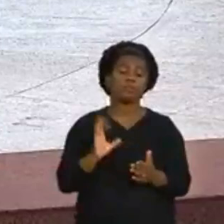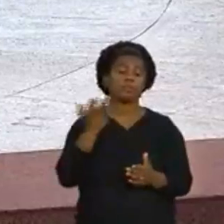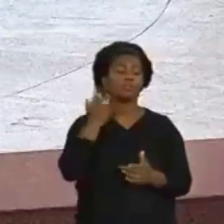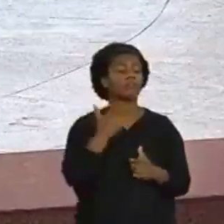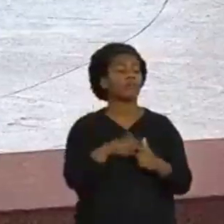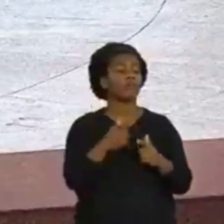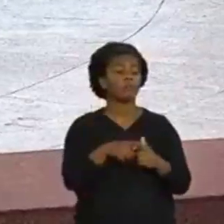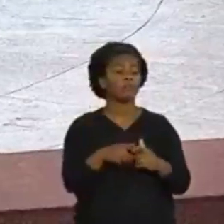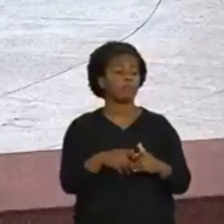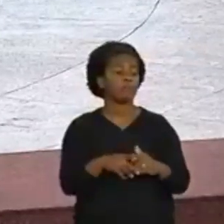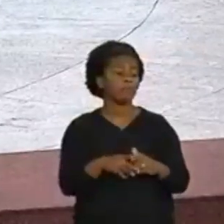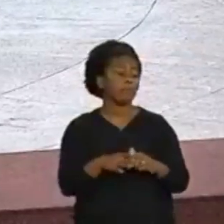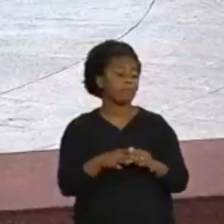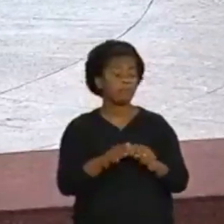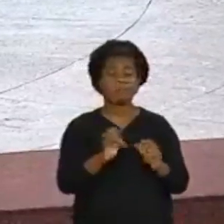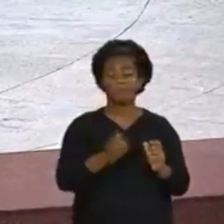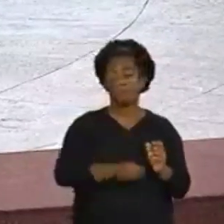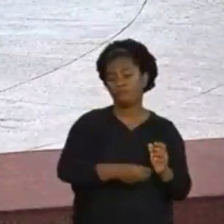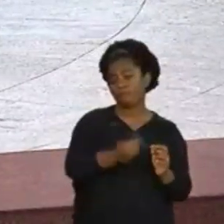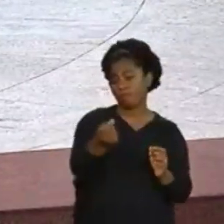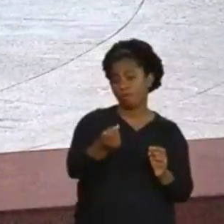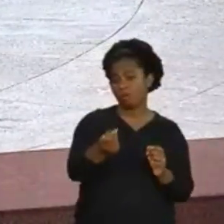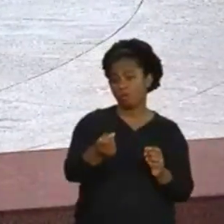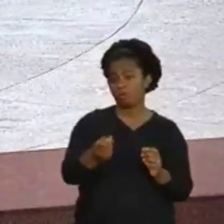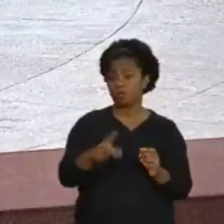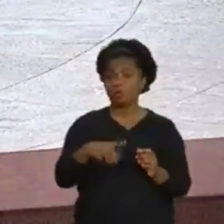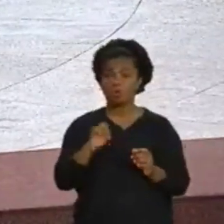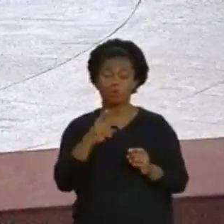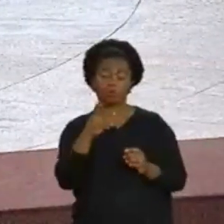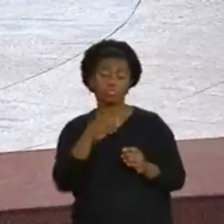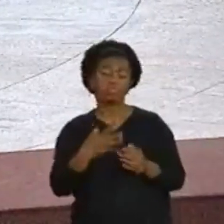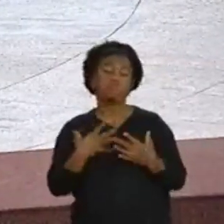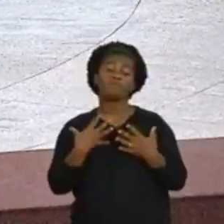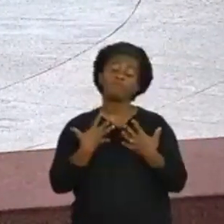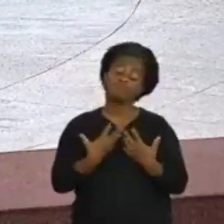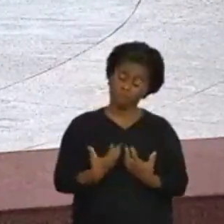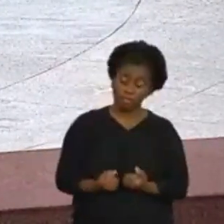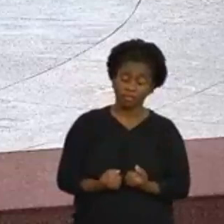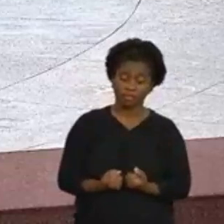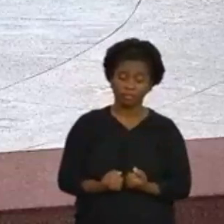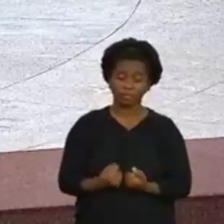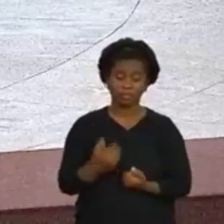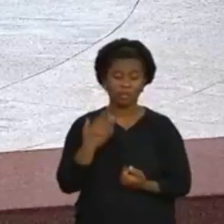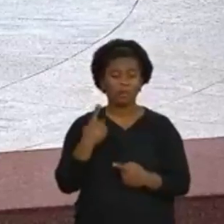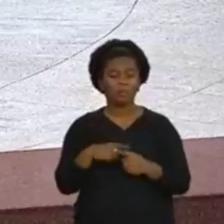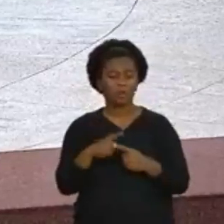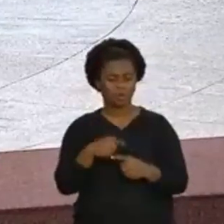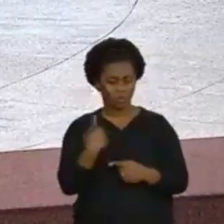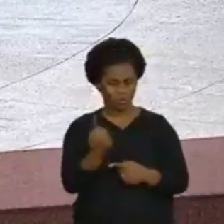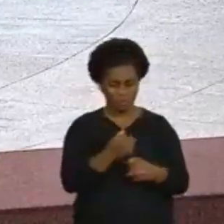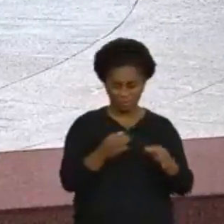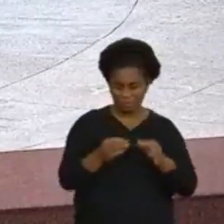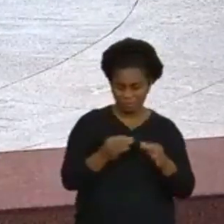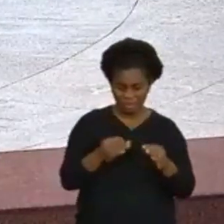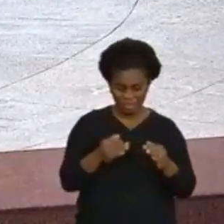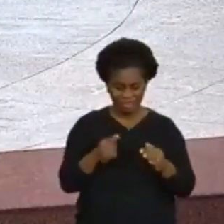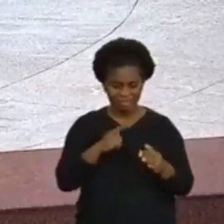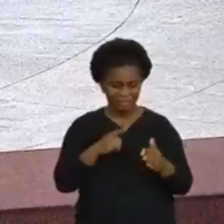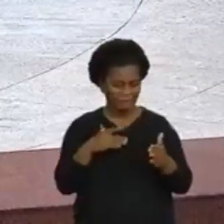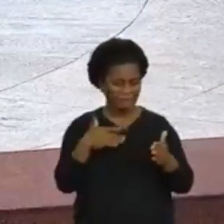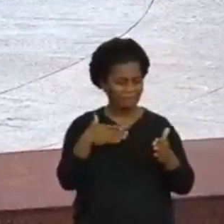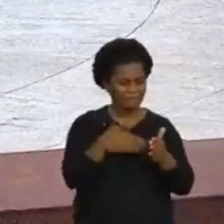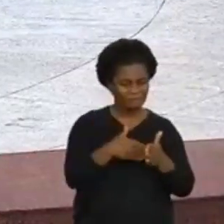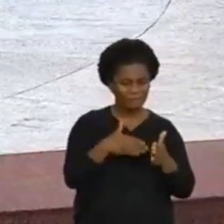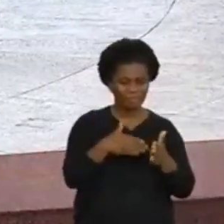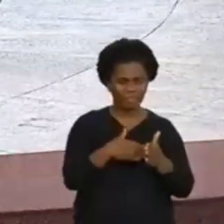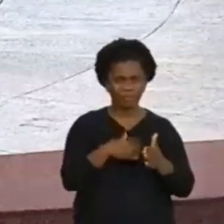então você vai cansar. Porque os nossos planos são limitados. Quando você